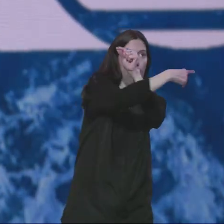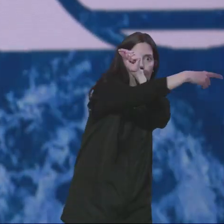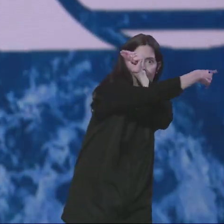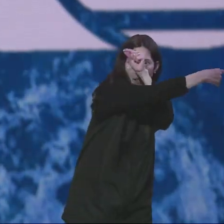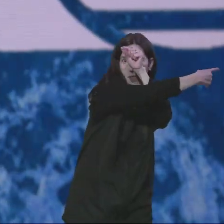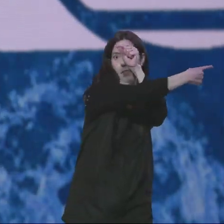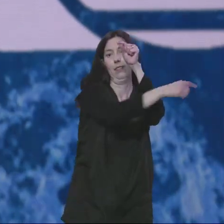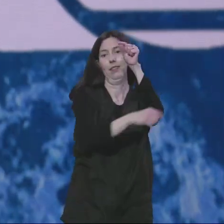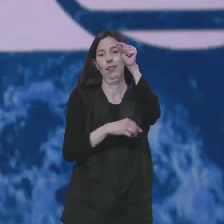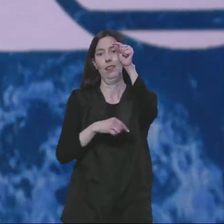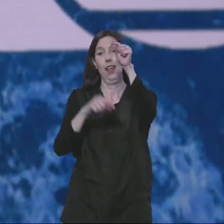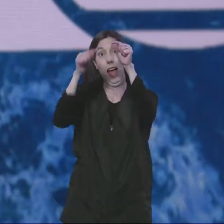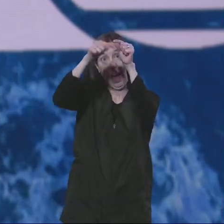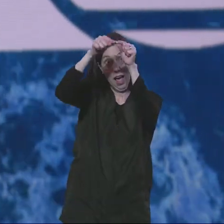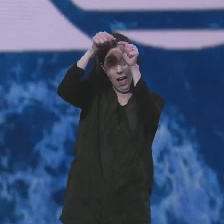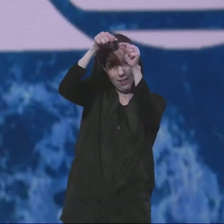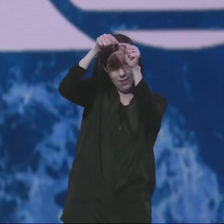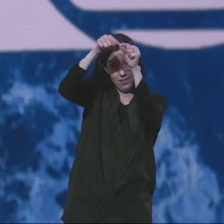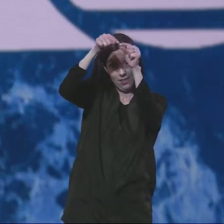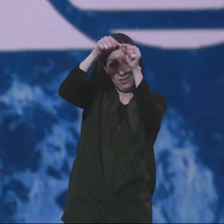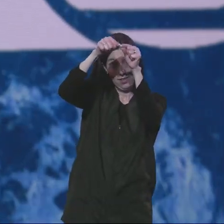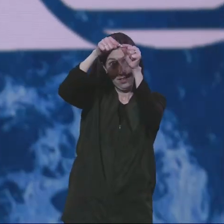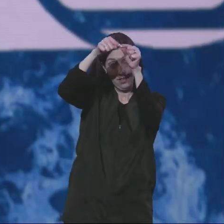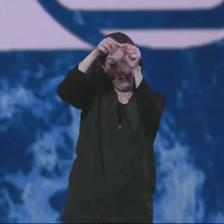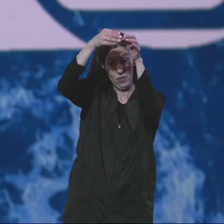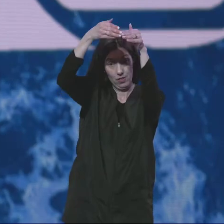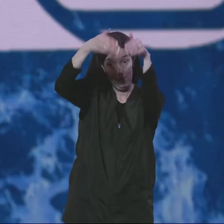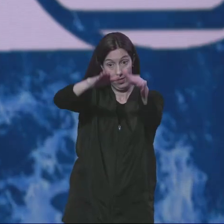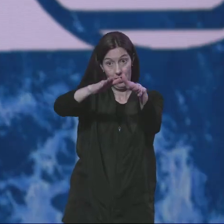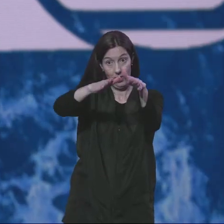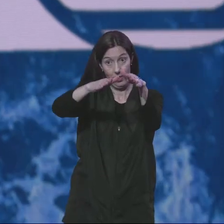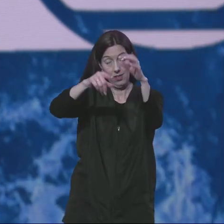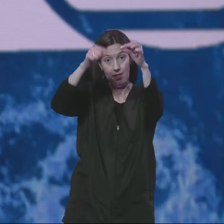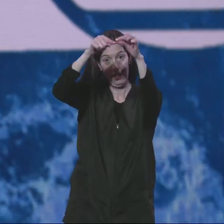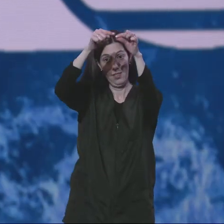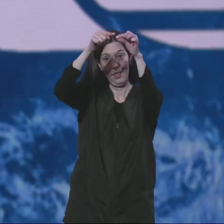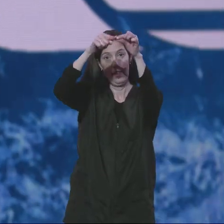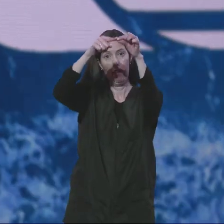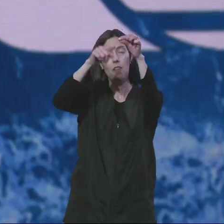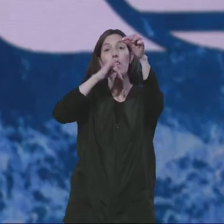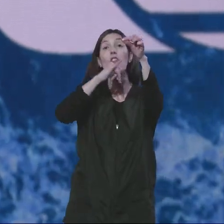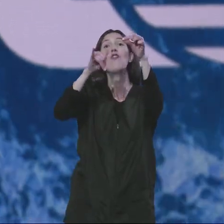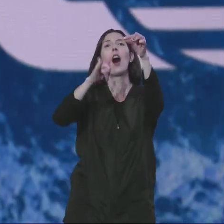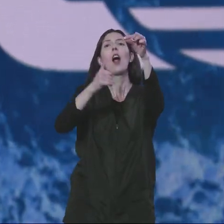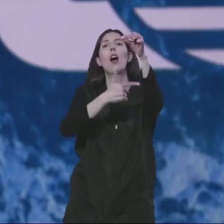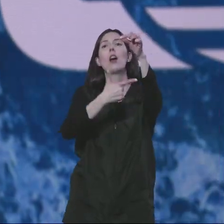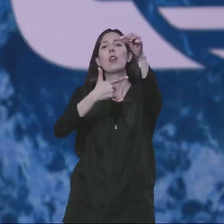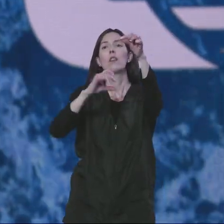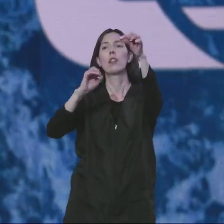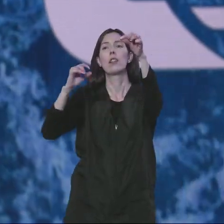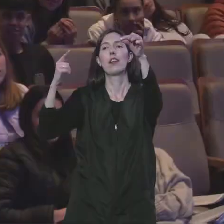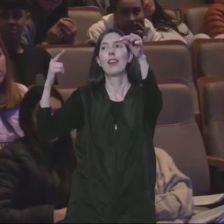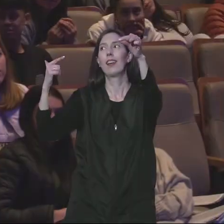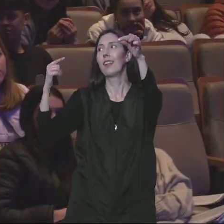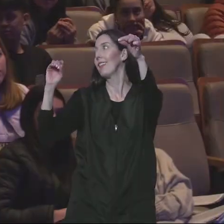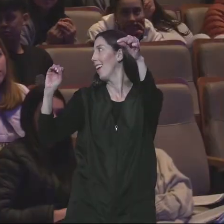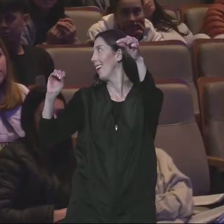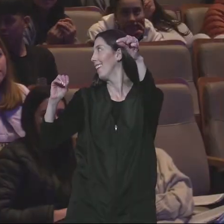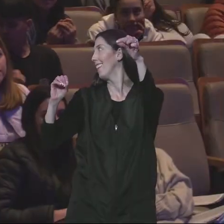também. E aqui você nasceu. Fala bem rápido e alto o ano que você nasceu. Um, dois, três e...